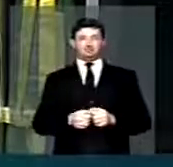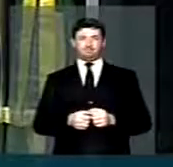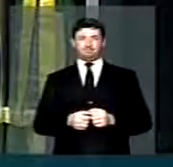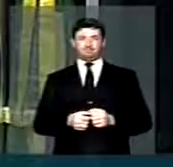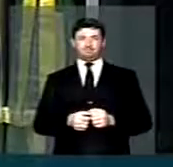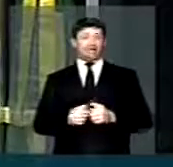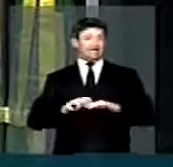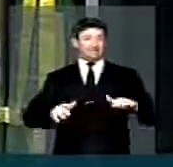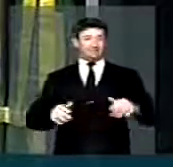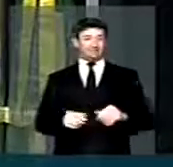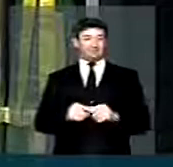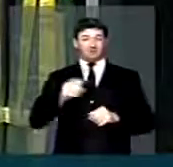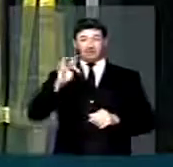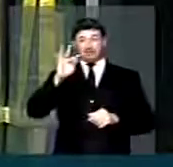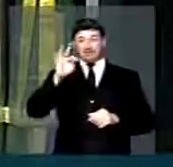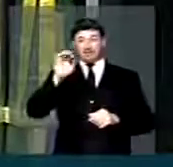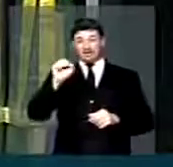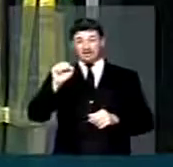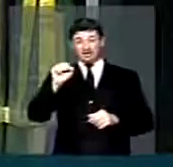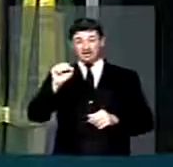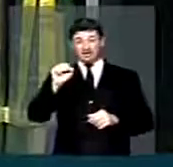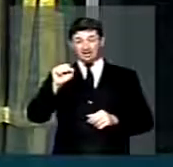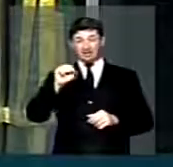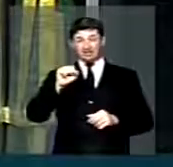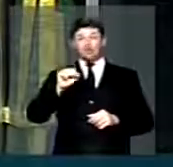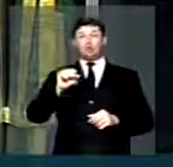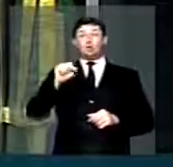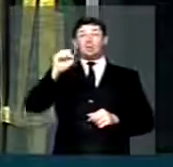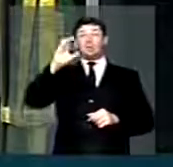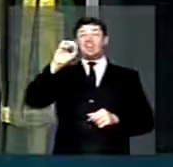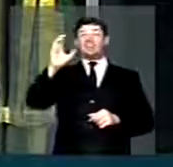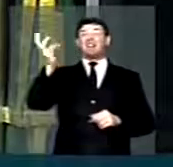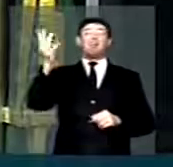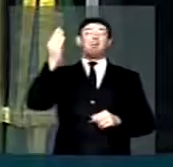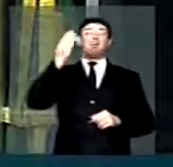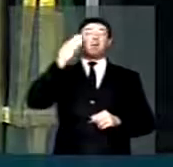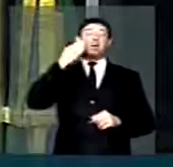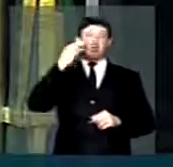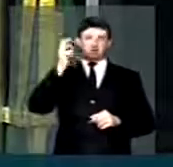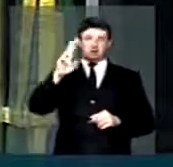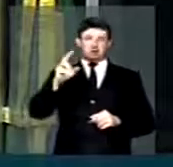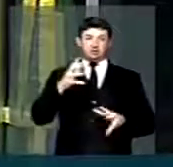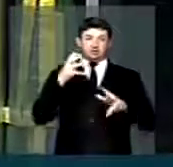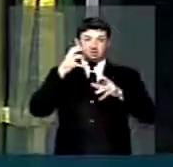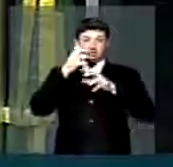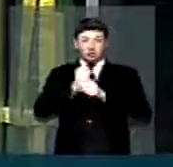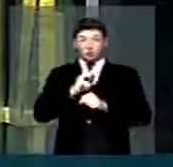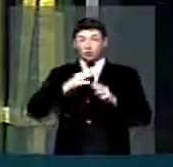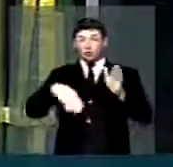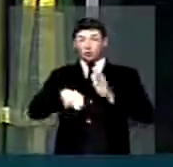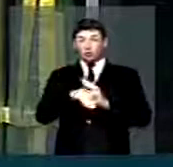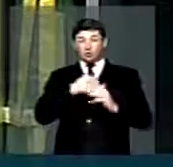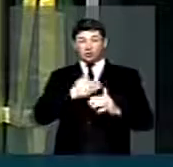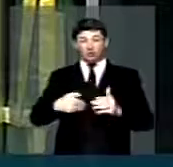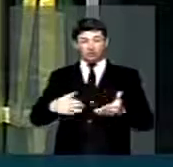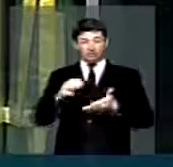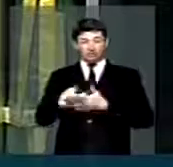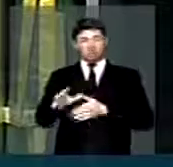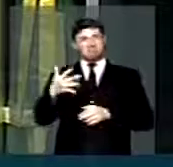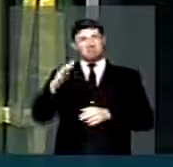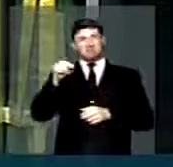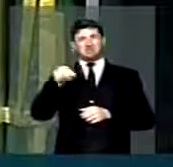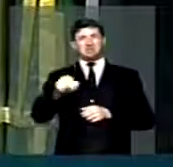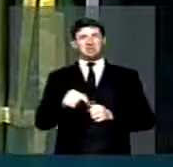Esse FGTS é dos trabalhadores, mas foi tungado em 20%, dá 80 bilhões. Eu acho que somar tudo que o governo Dilma investiu dá mais ou menos